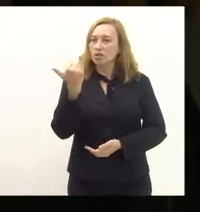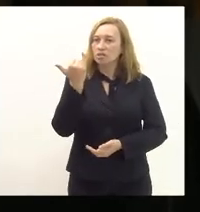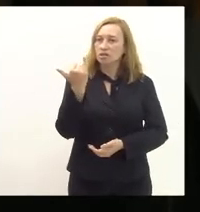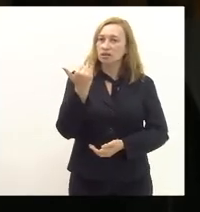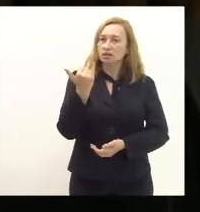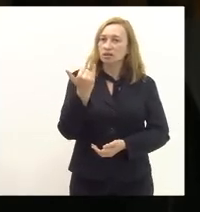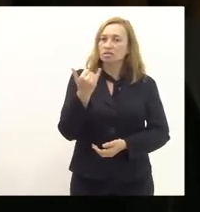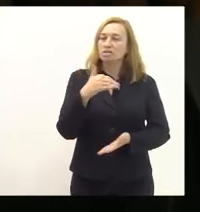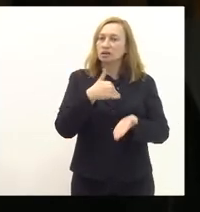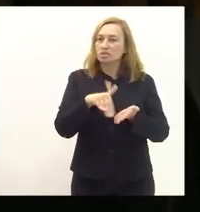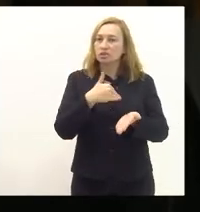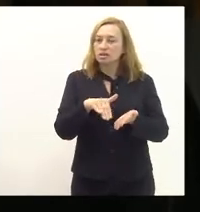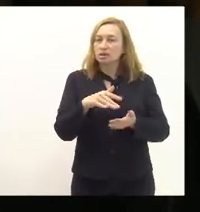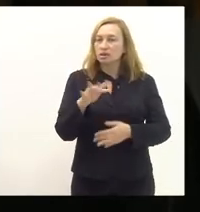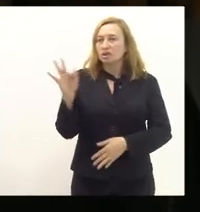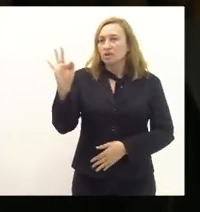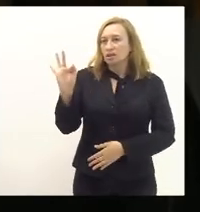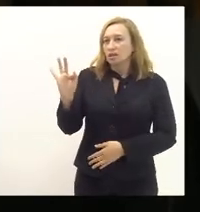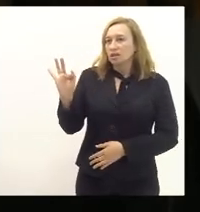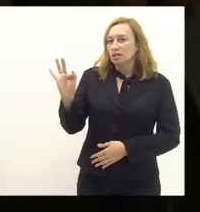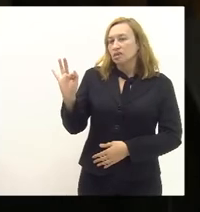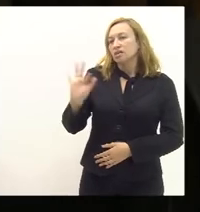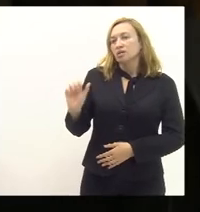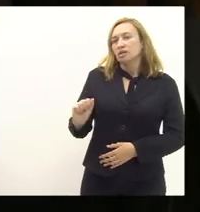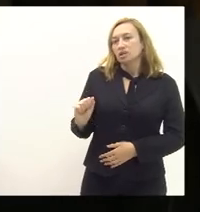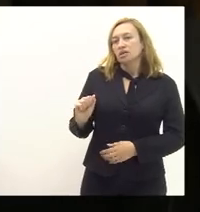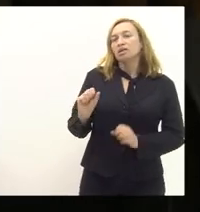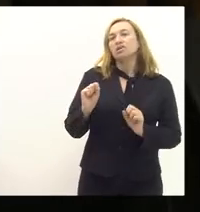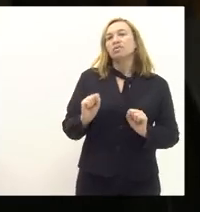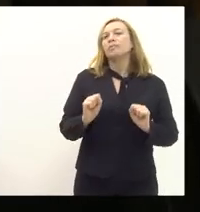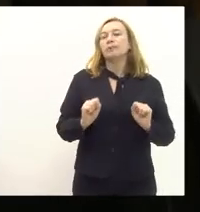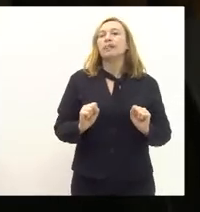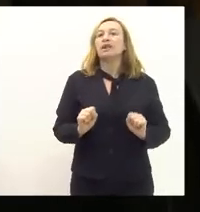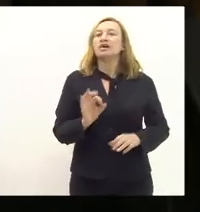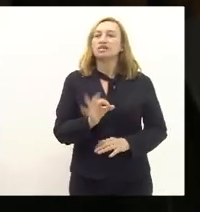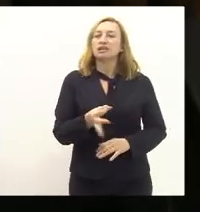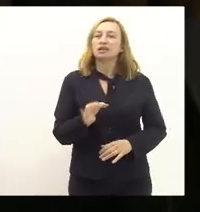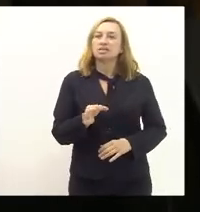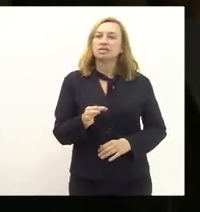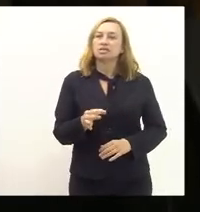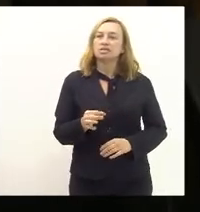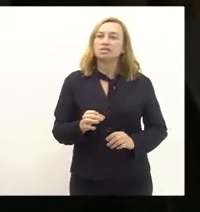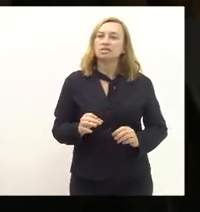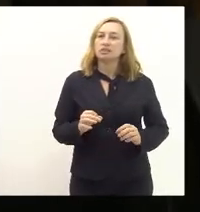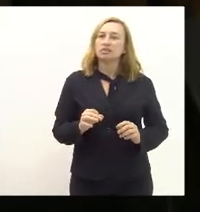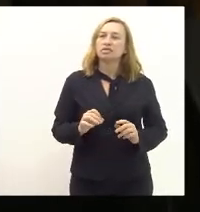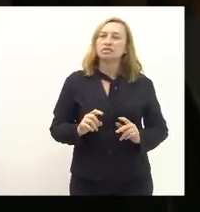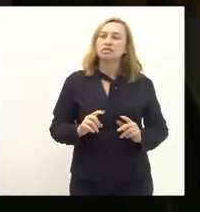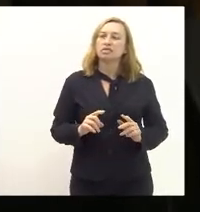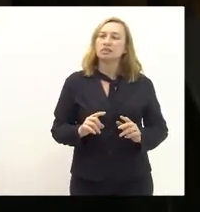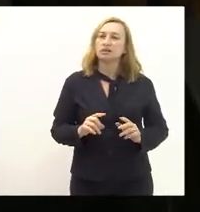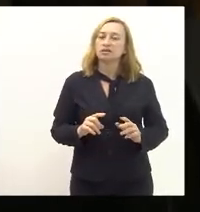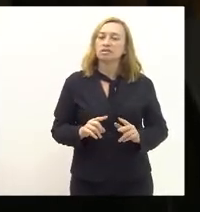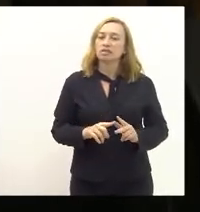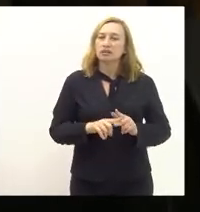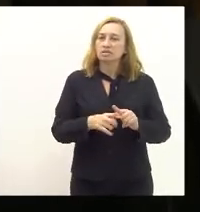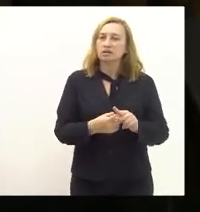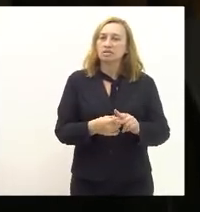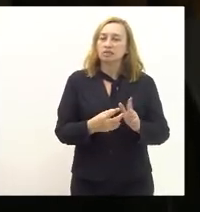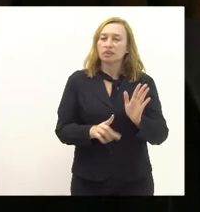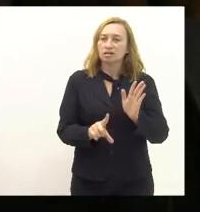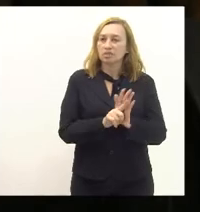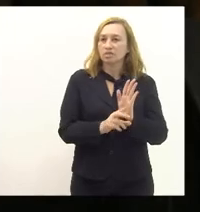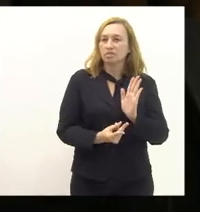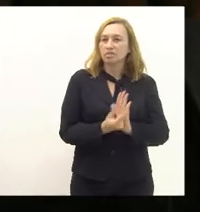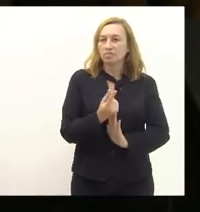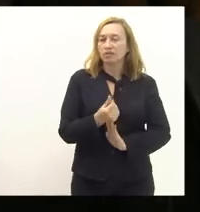que a Secretaria de Fazenda se debruçasse e topasse, de fato, aperfeiçoar essa peça orçamentária.